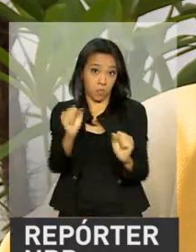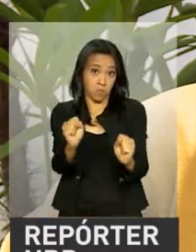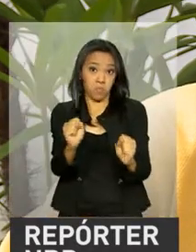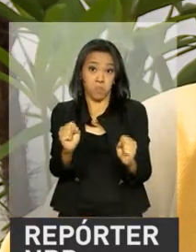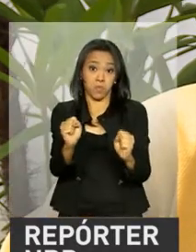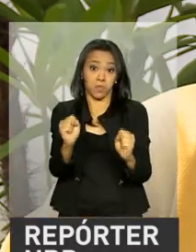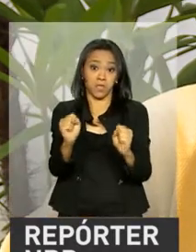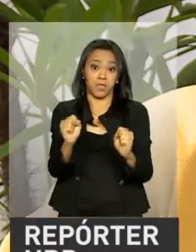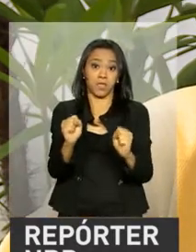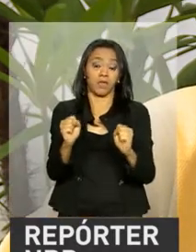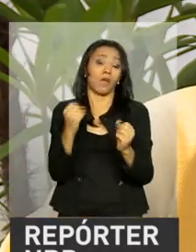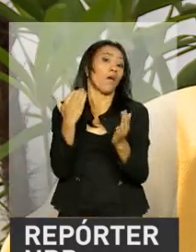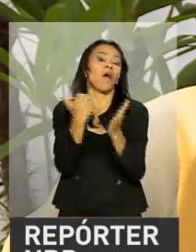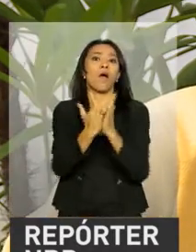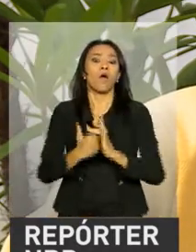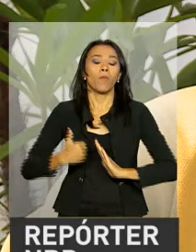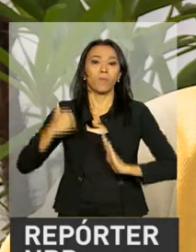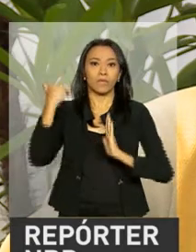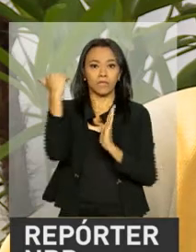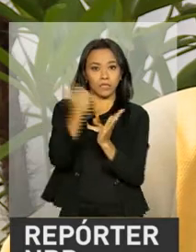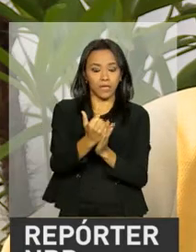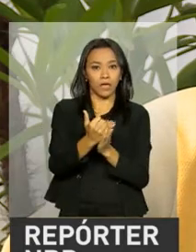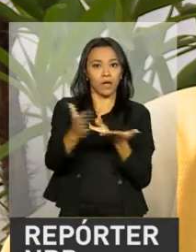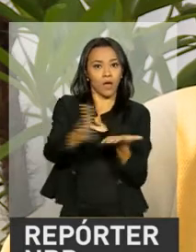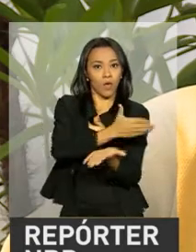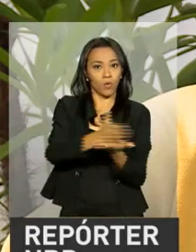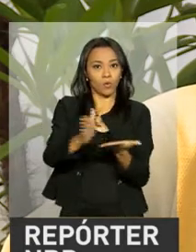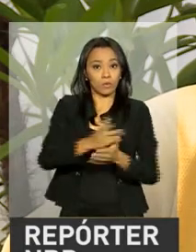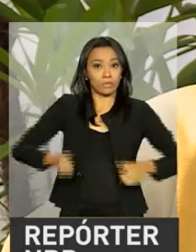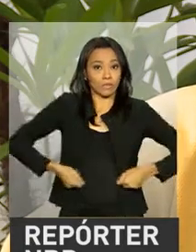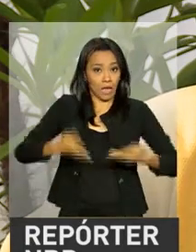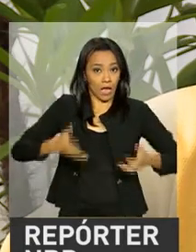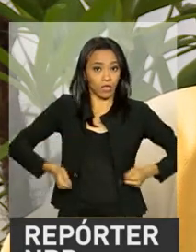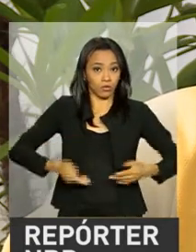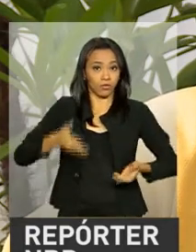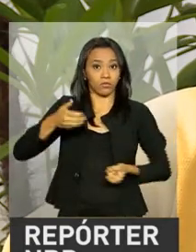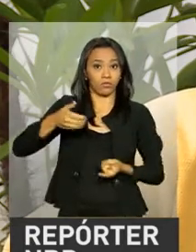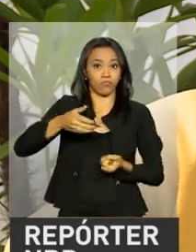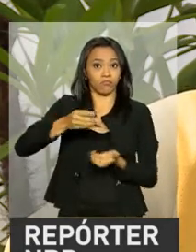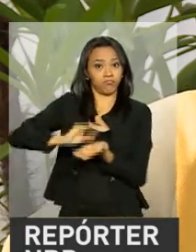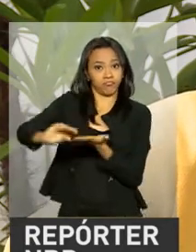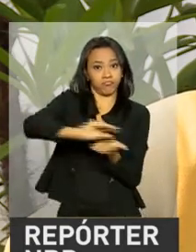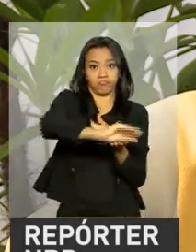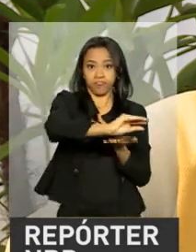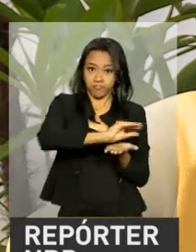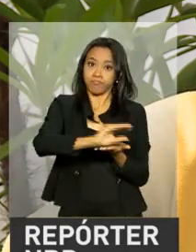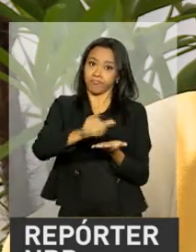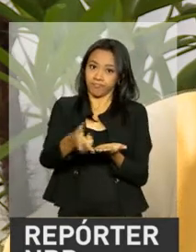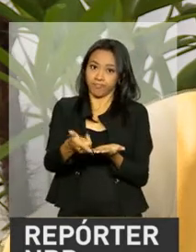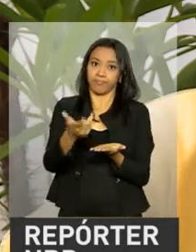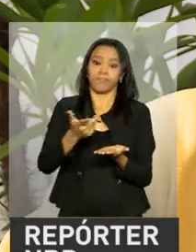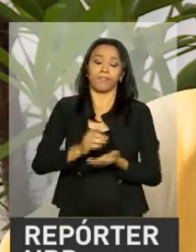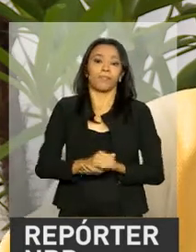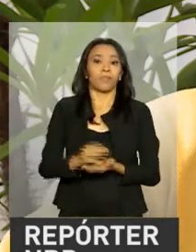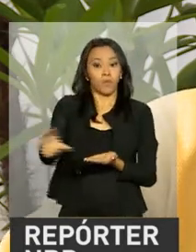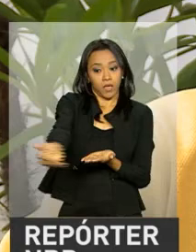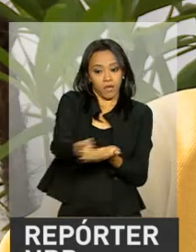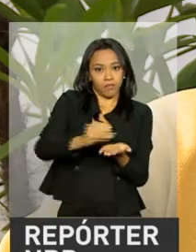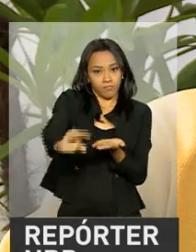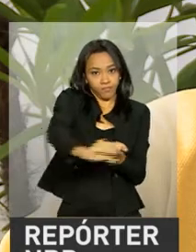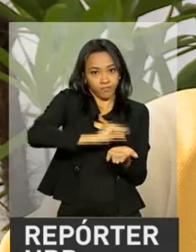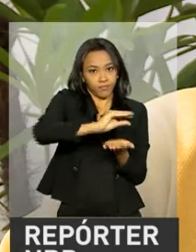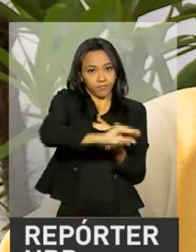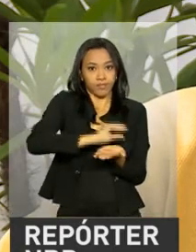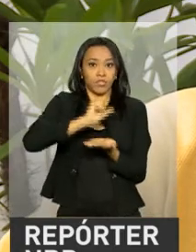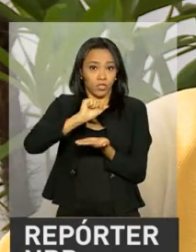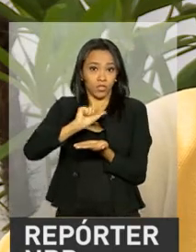a aumentando algumas despesas em relação à arrecadação propriamente dita em 2017